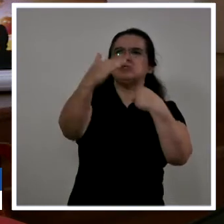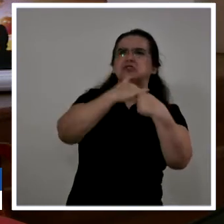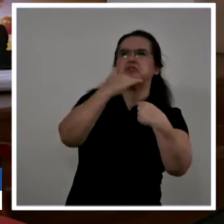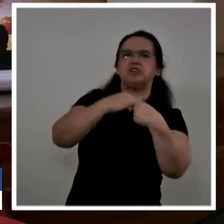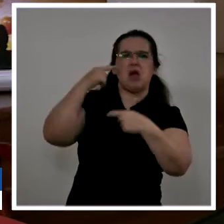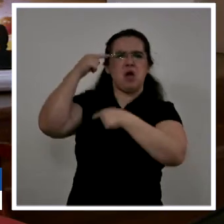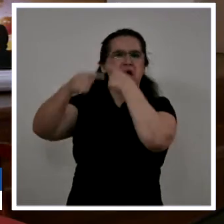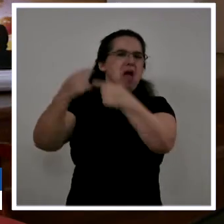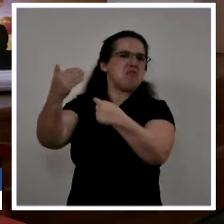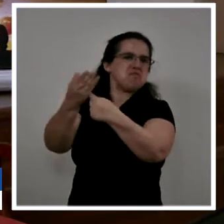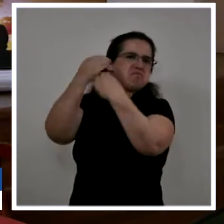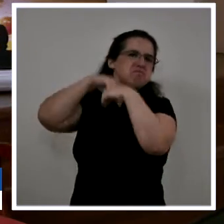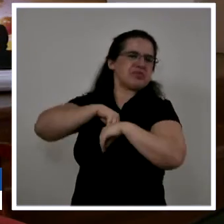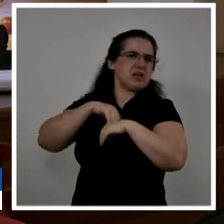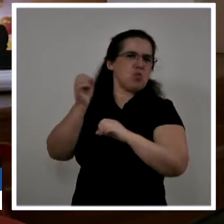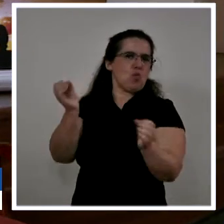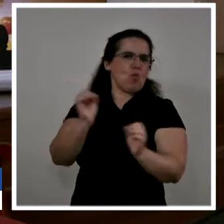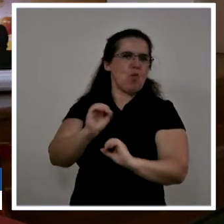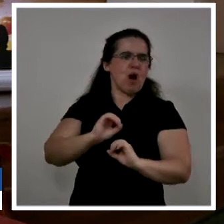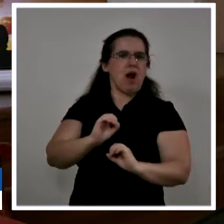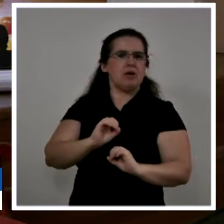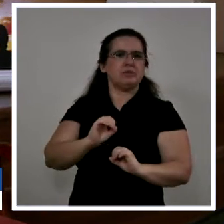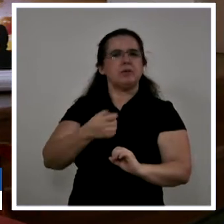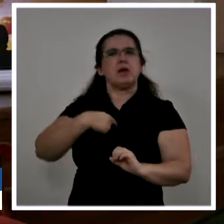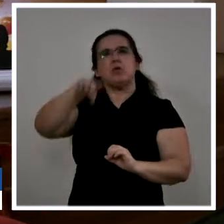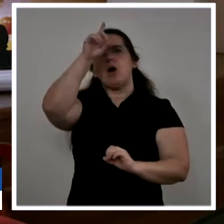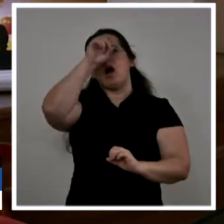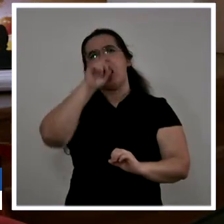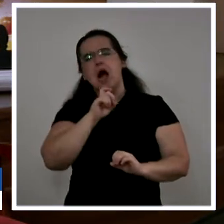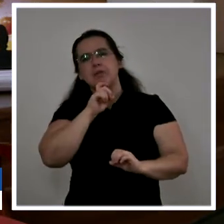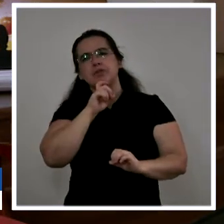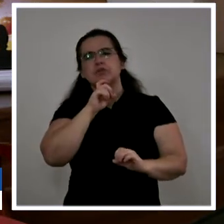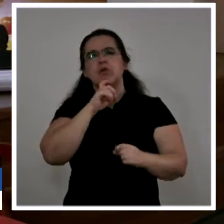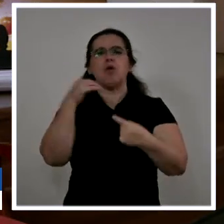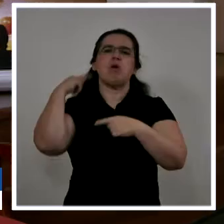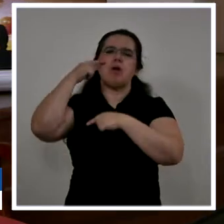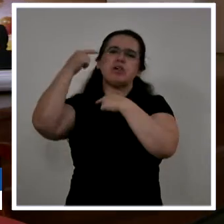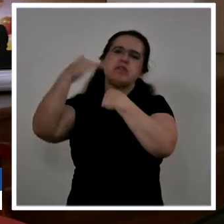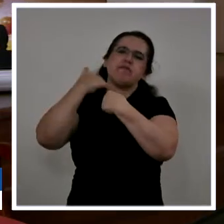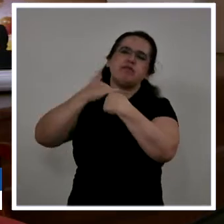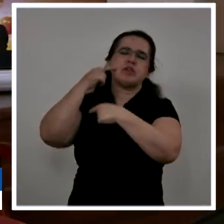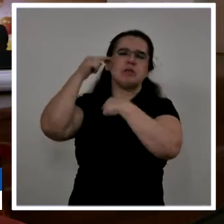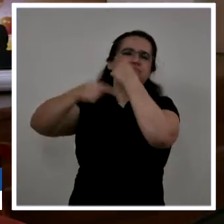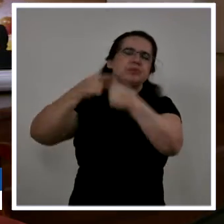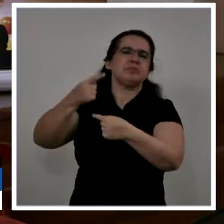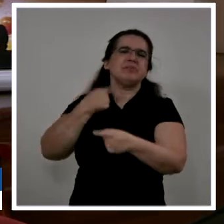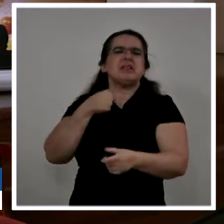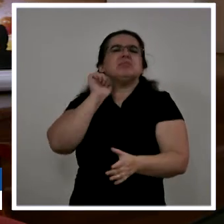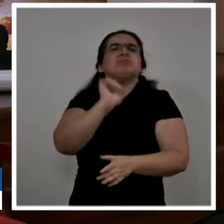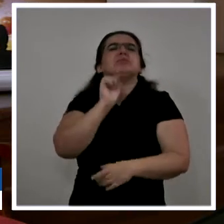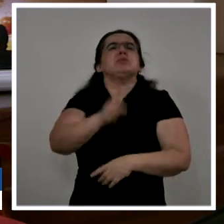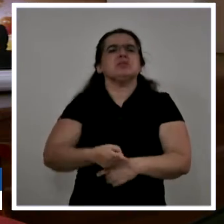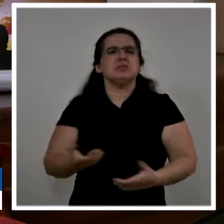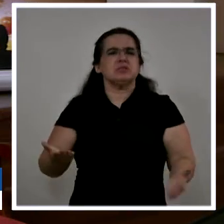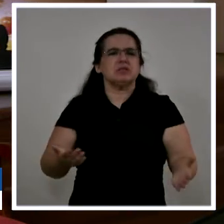herdada, habits or tendencies, por algum hábito ou tendência cultivada ou herdada. So what's she saying here? O que é que ela está a dizer aqui? Is